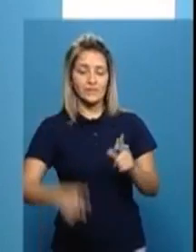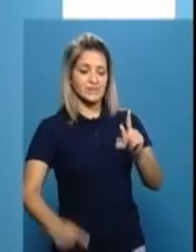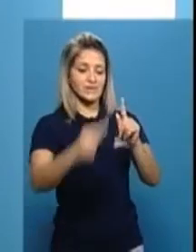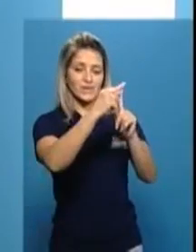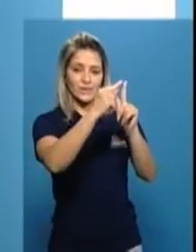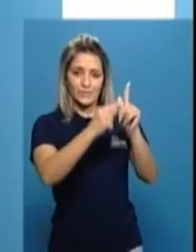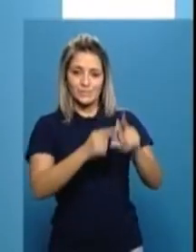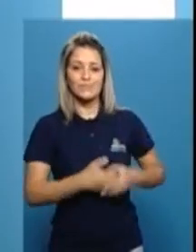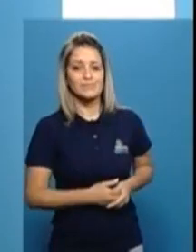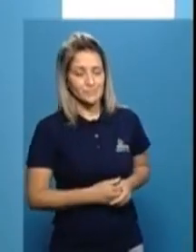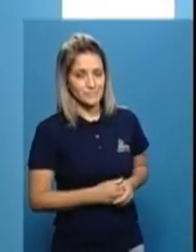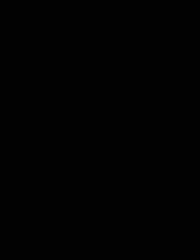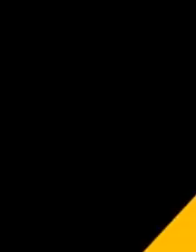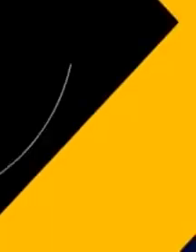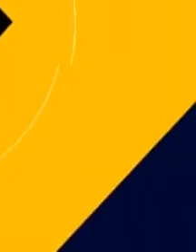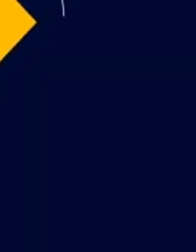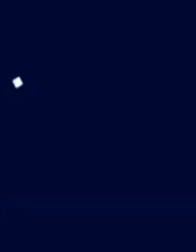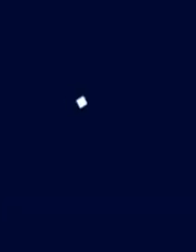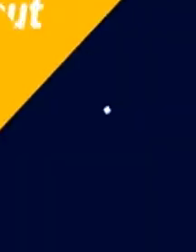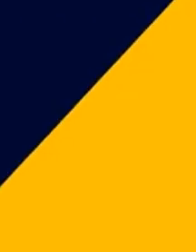de layout.